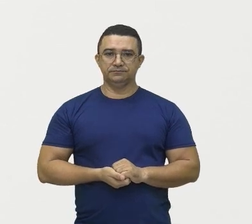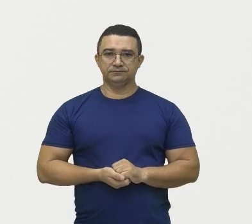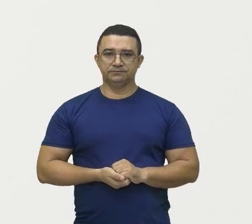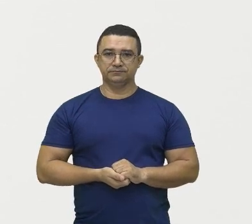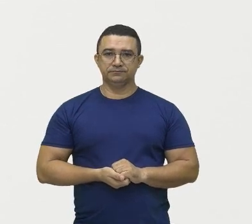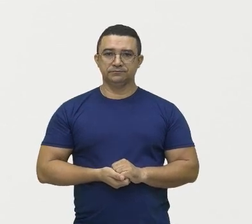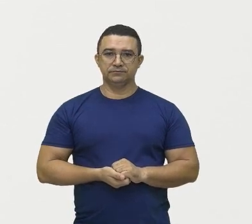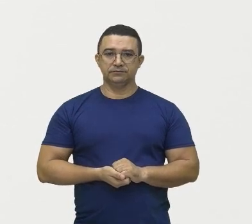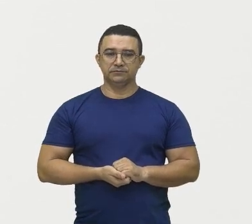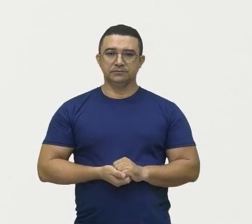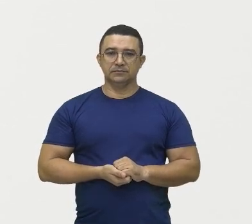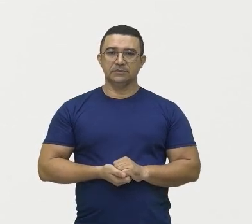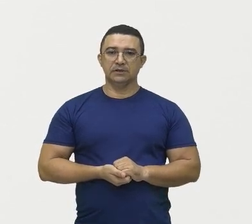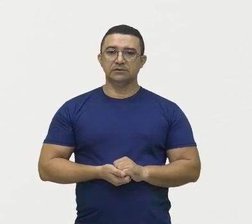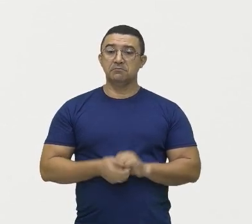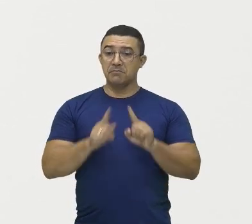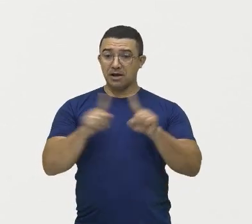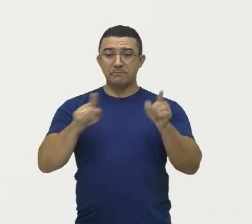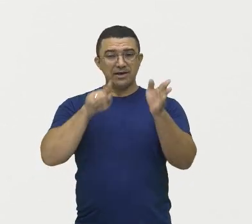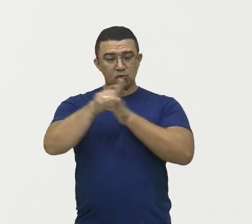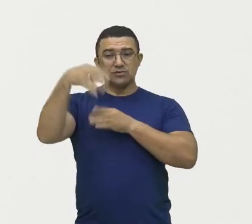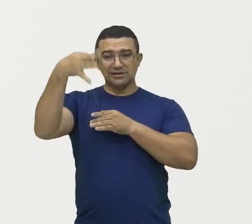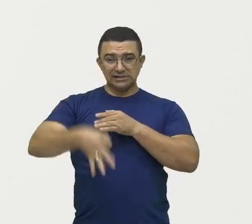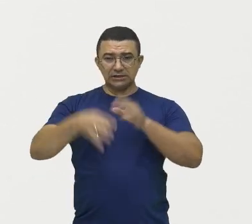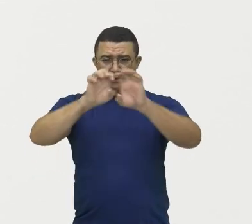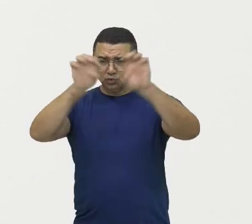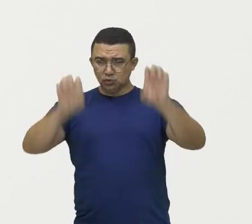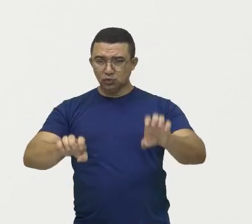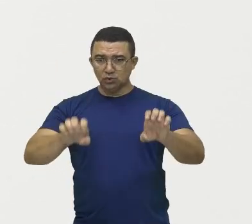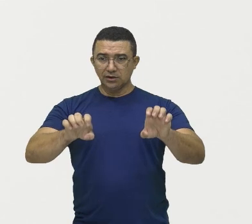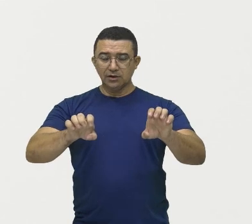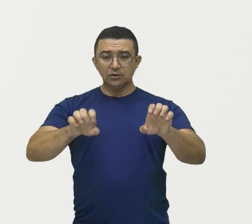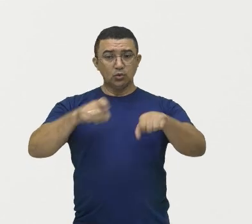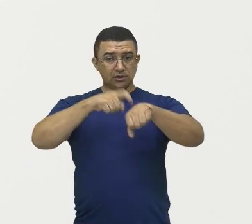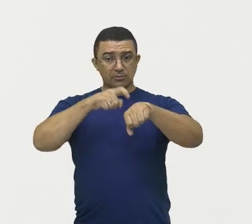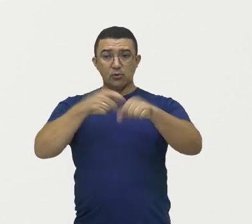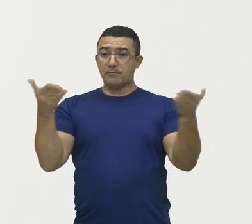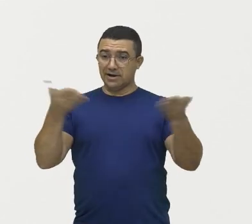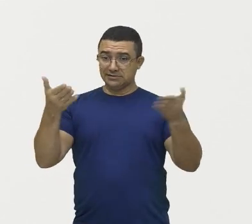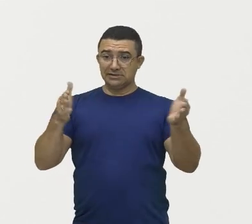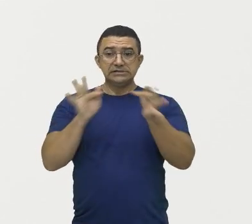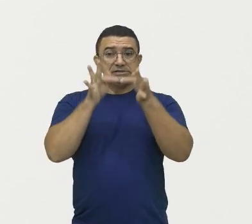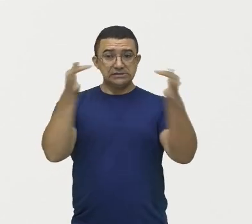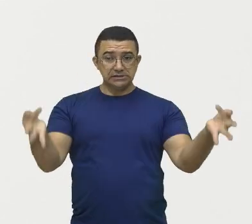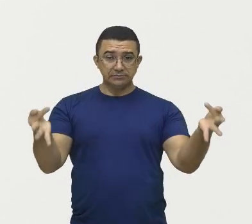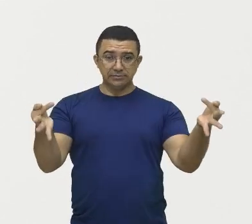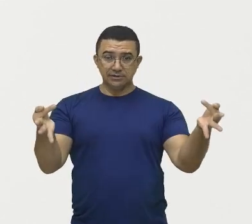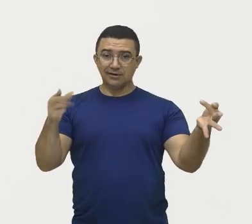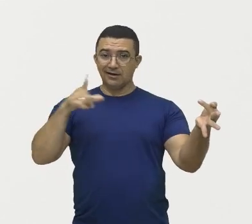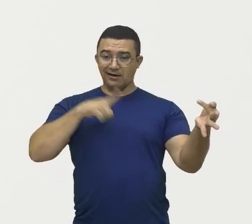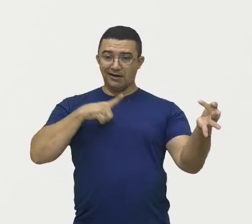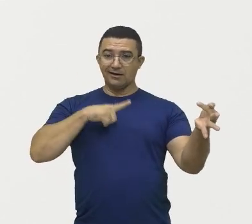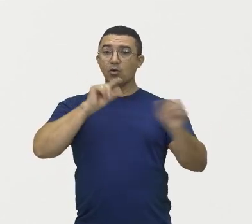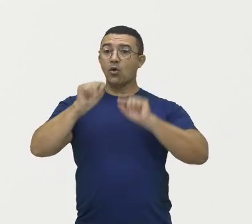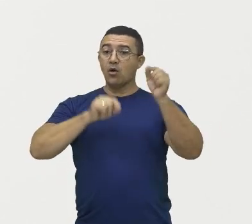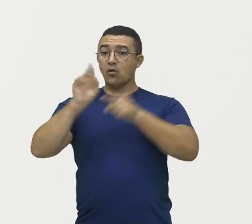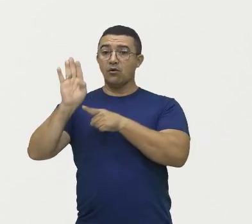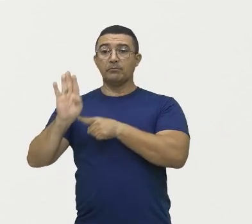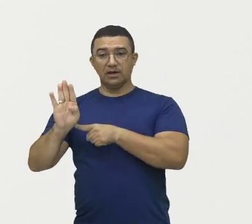perguntas, mas pergunta corretamente no Simple Present, nós vamos ter, então, na